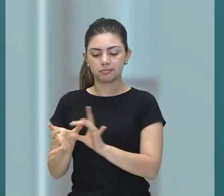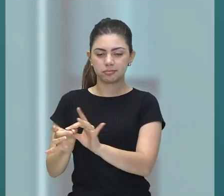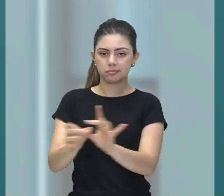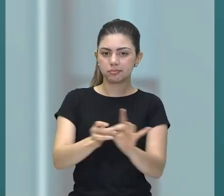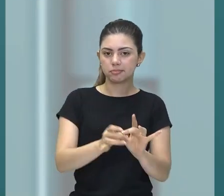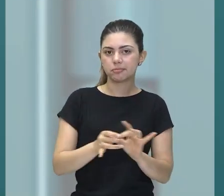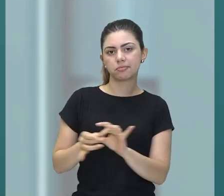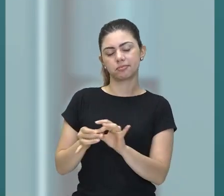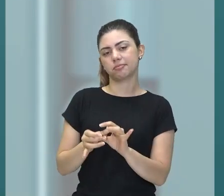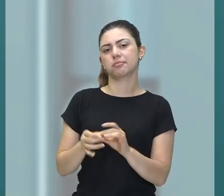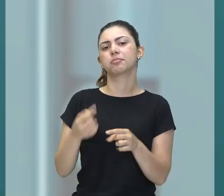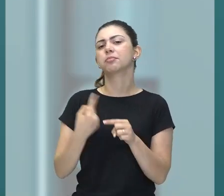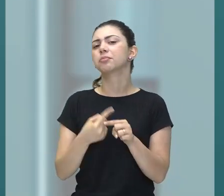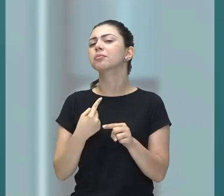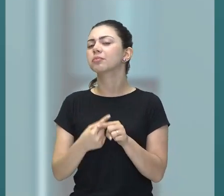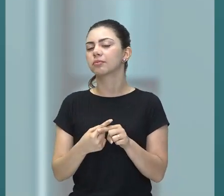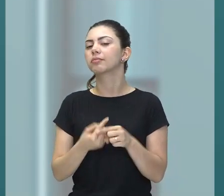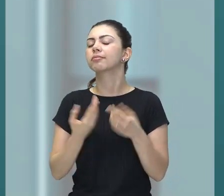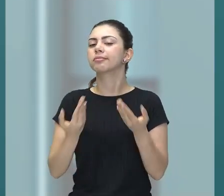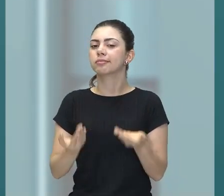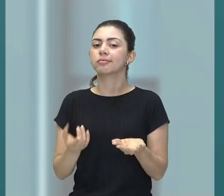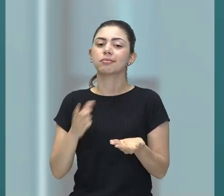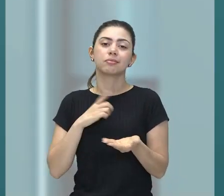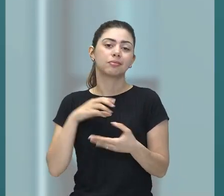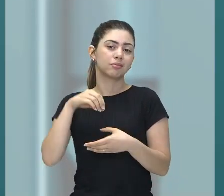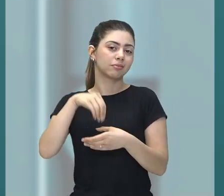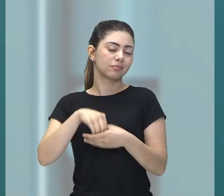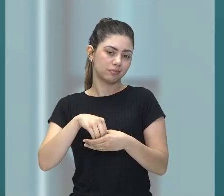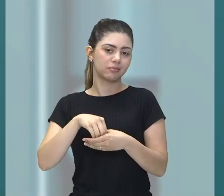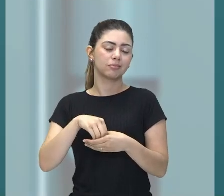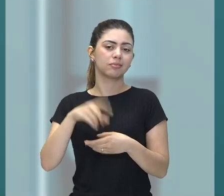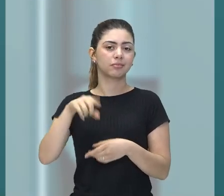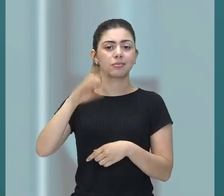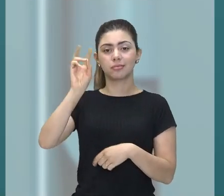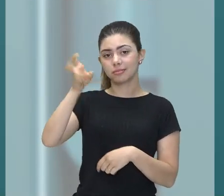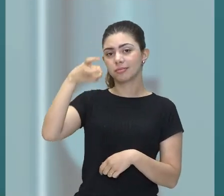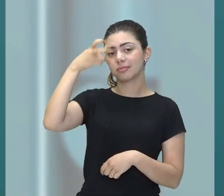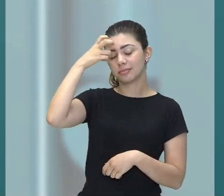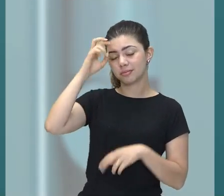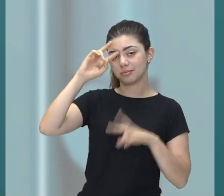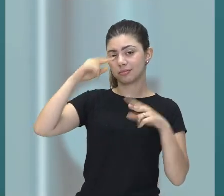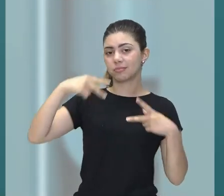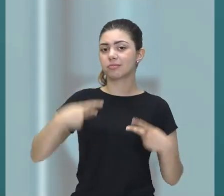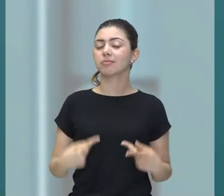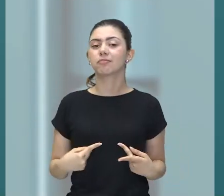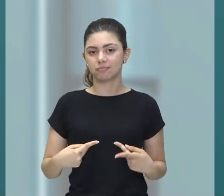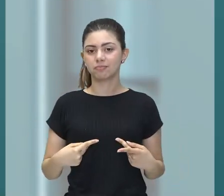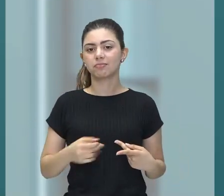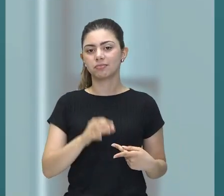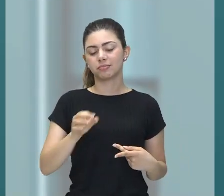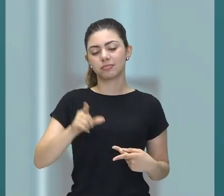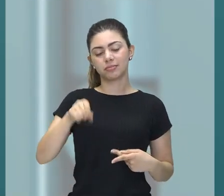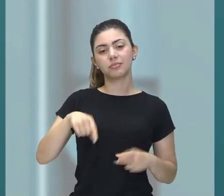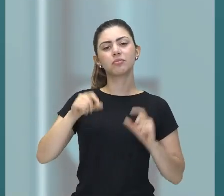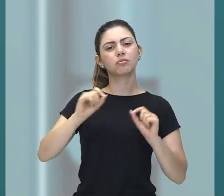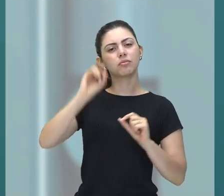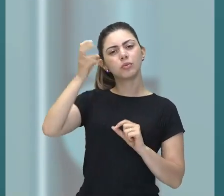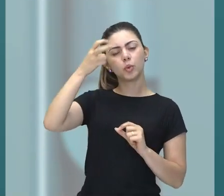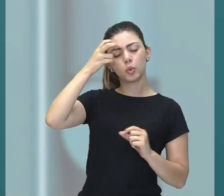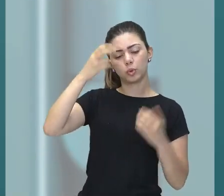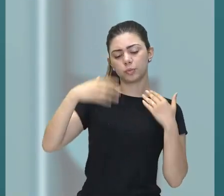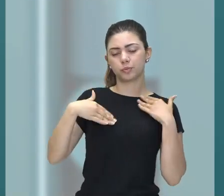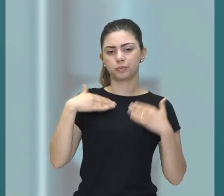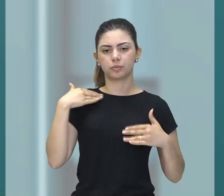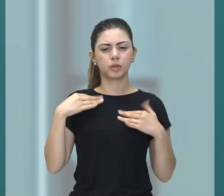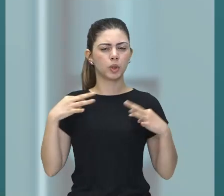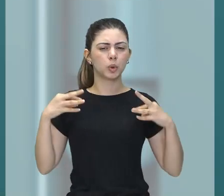nisso. Por quê? Justamente porque ele faz parte de uma cultura humana, a cultura corporal, tudo aquilo que o